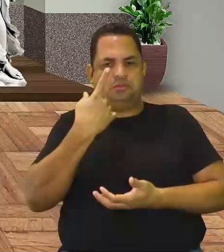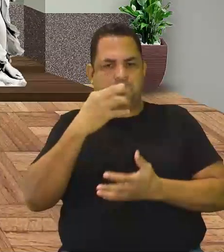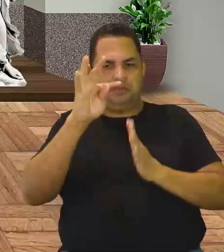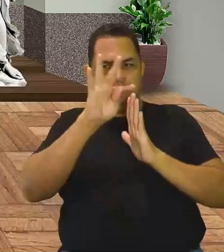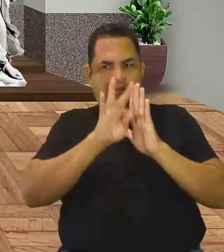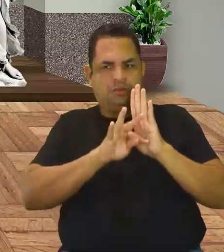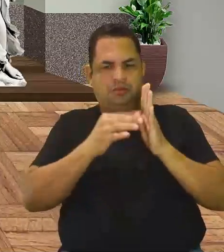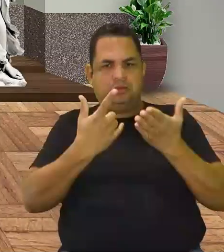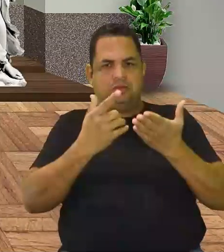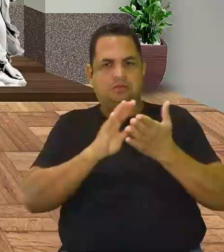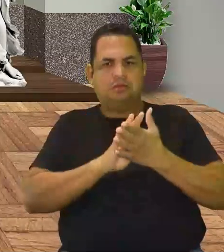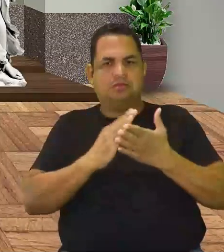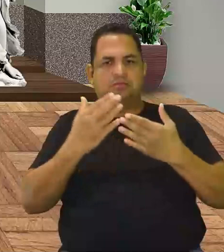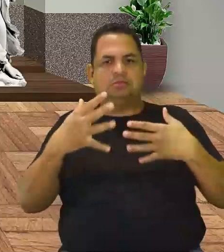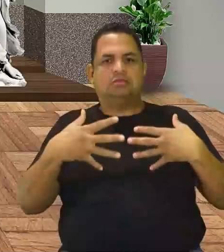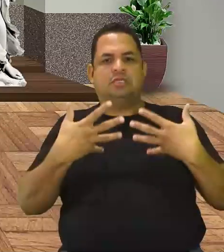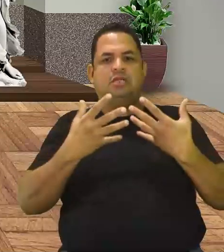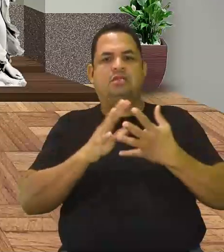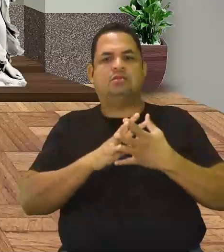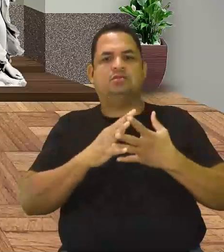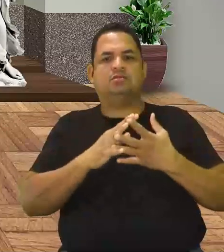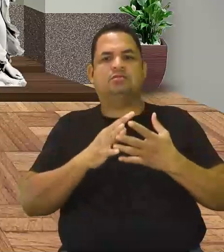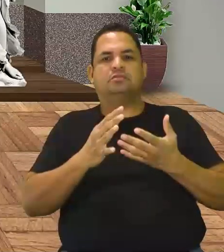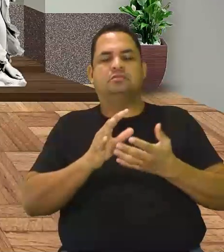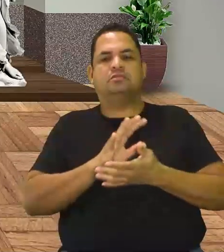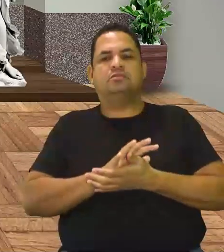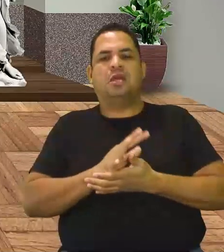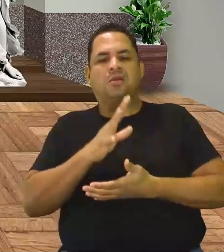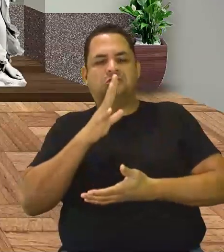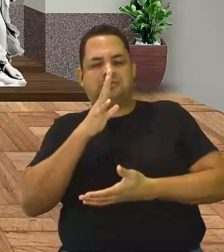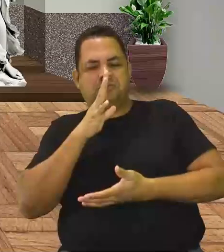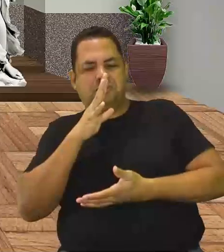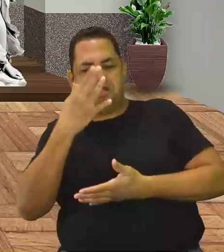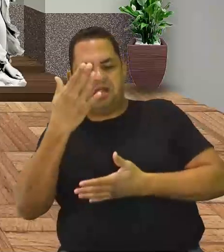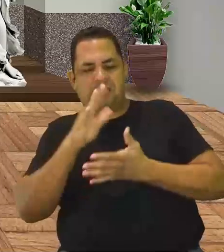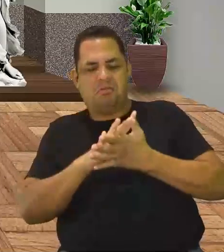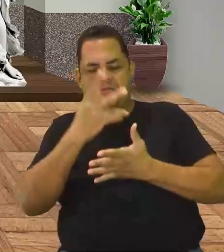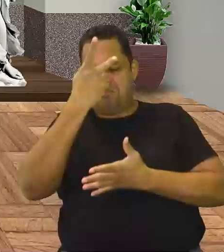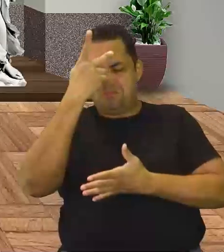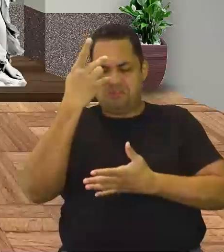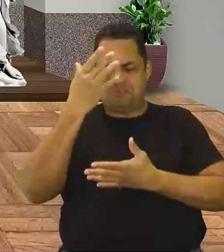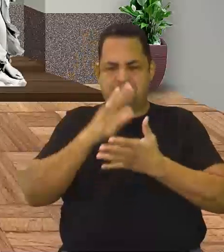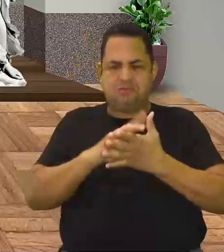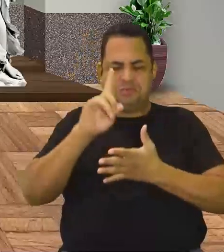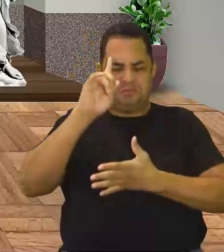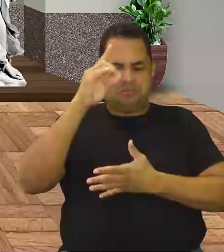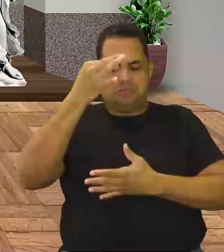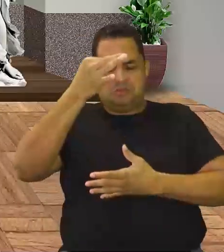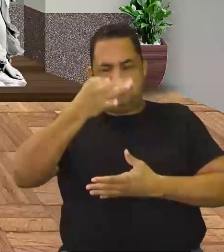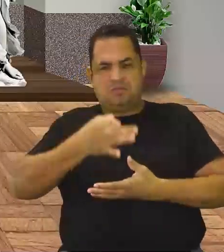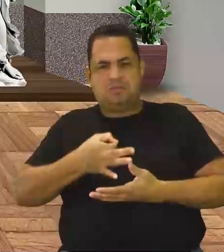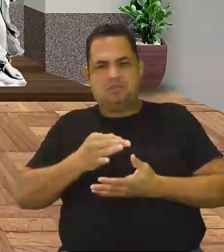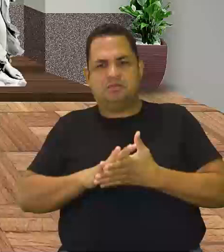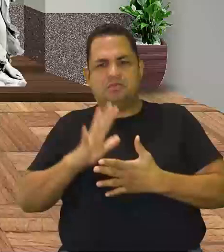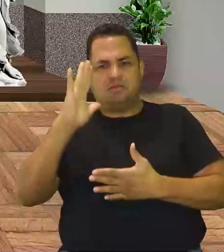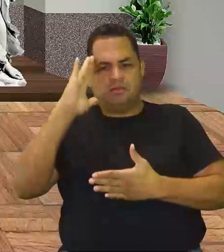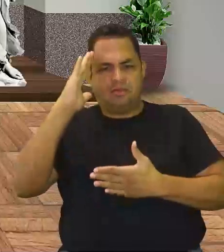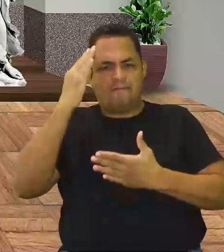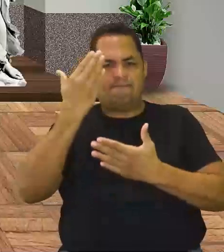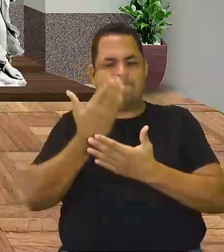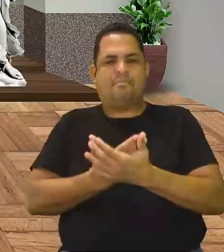observamos, ele está sendo exaltado como uma pessoa inteligente, como uma pessoa correta, como uma pessoa